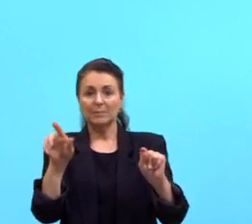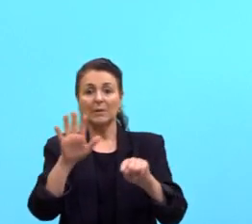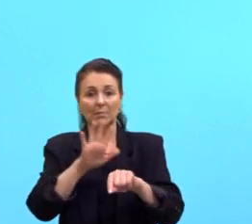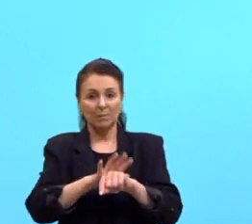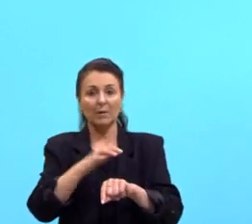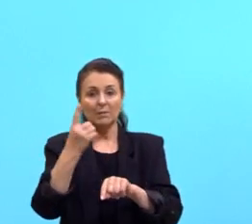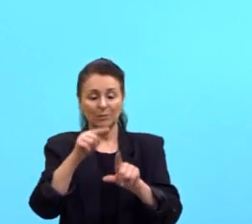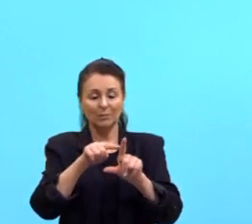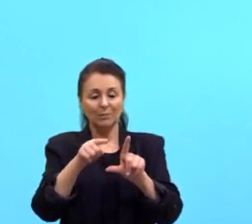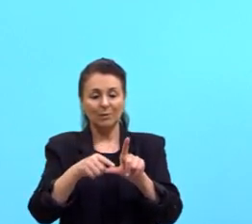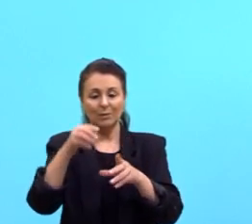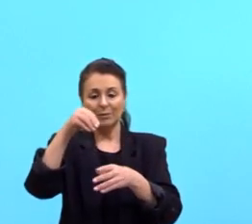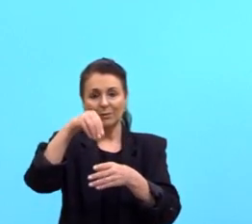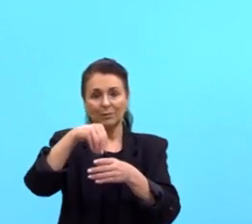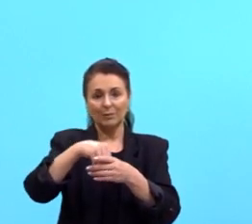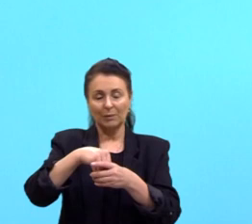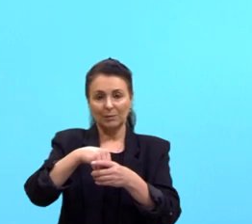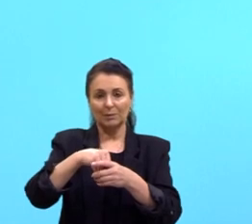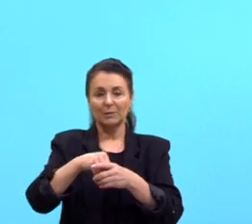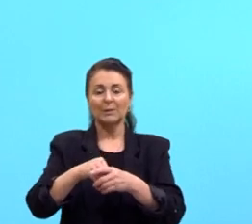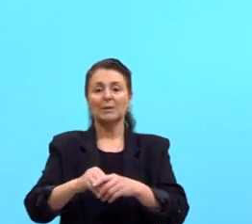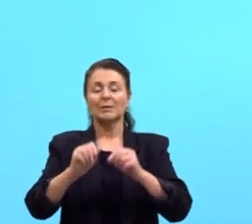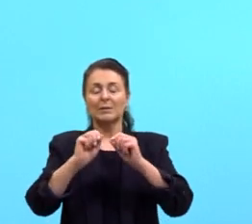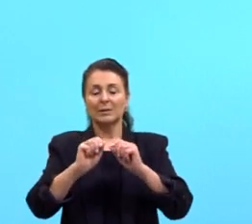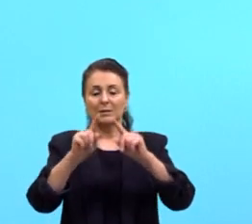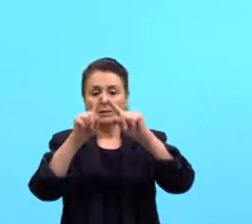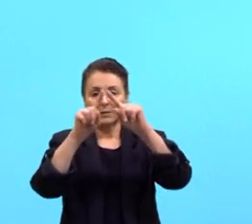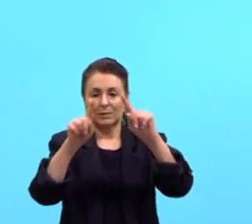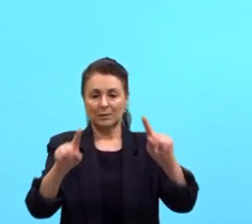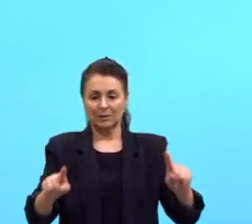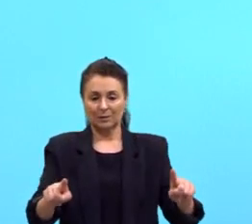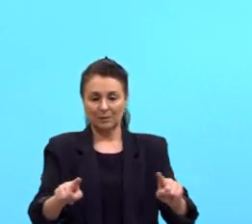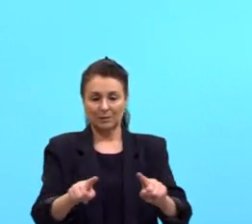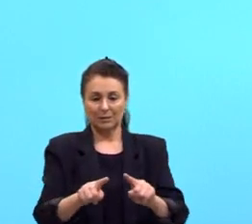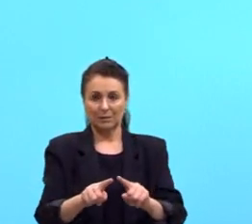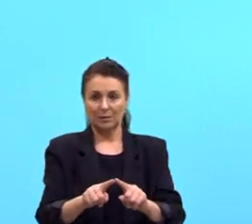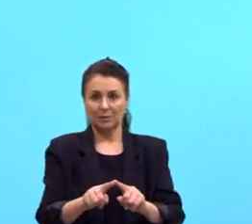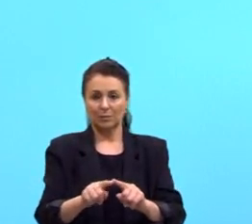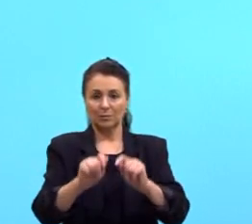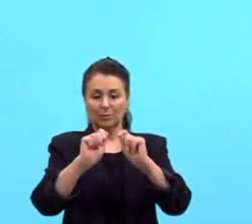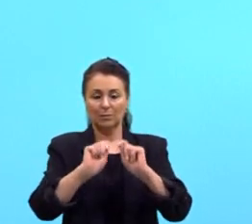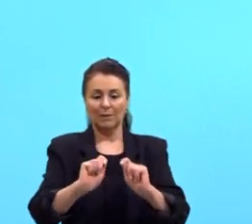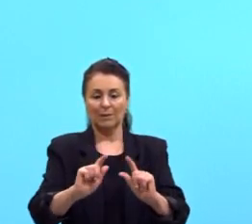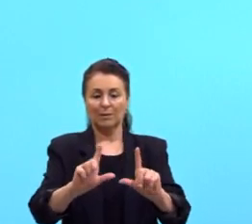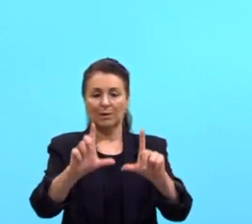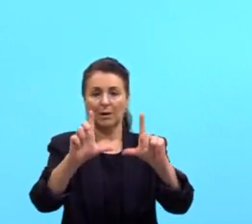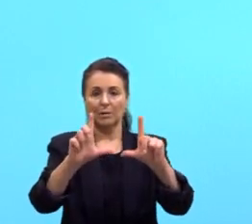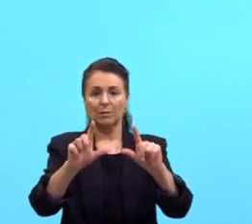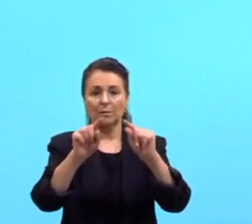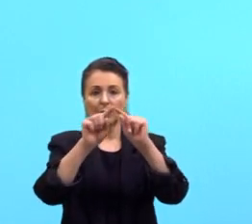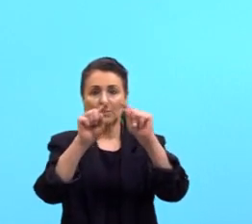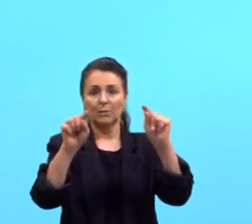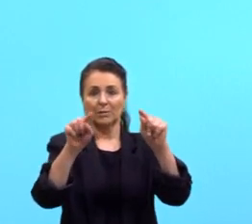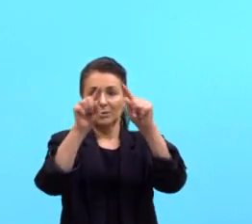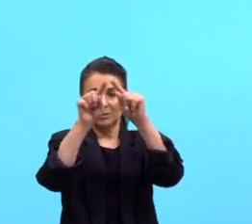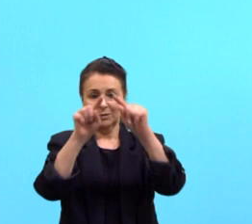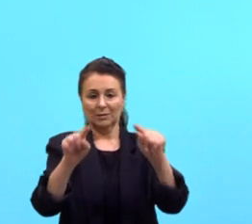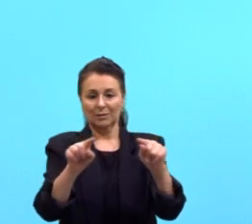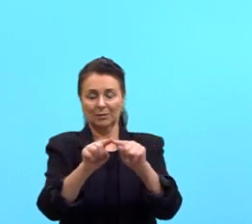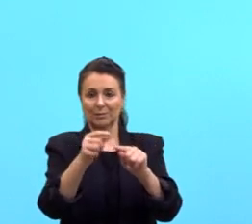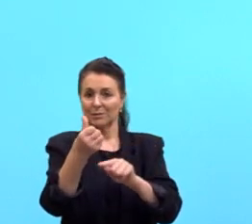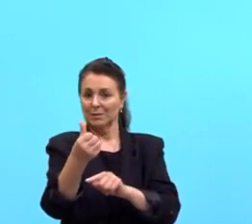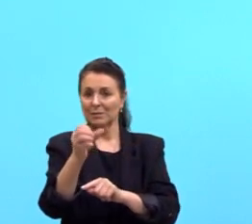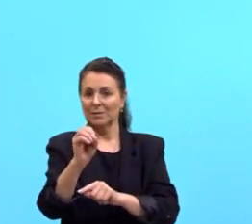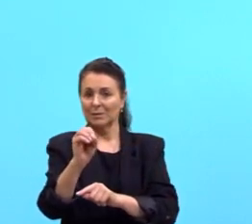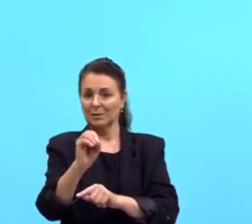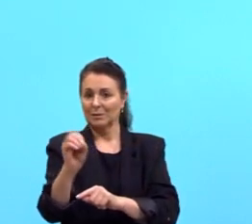ma O interno desse triângulo formado lá no lá em cima e também mede 60° bom